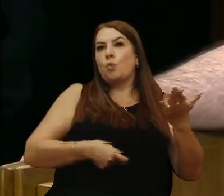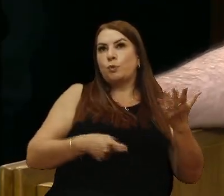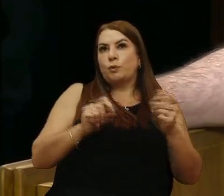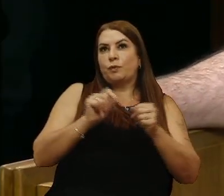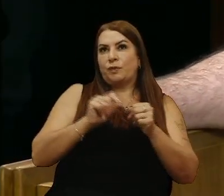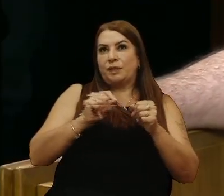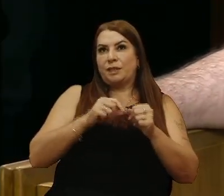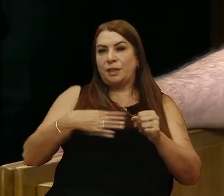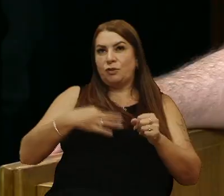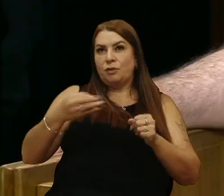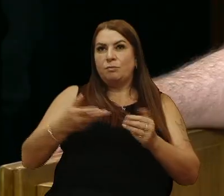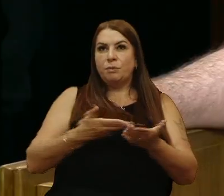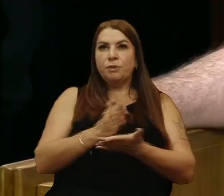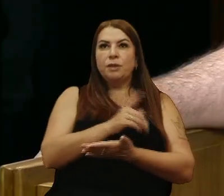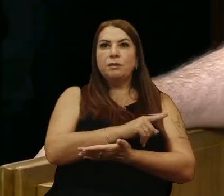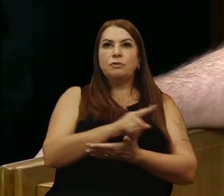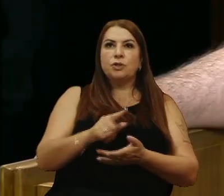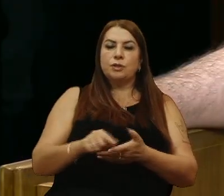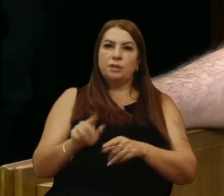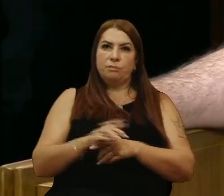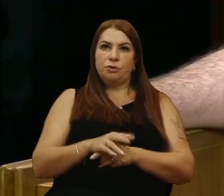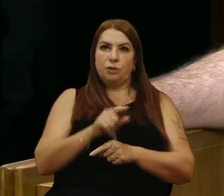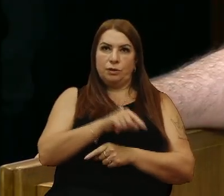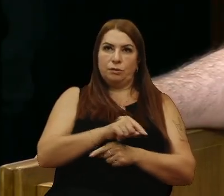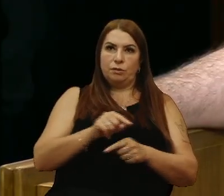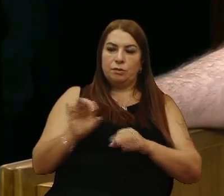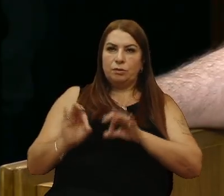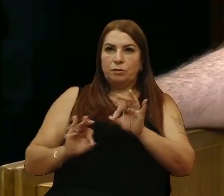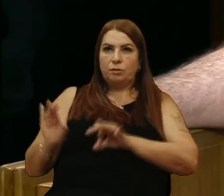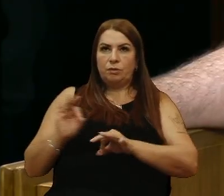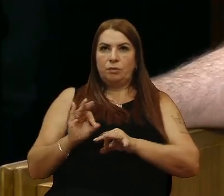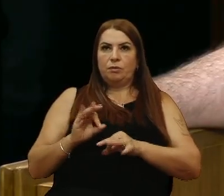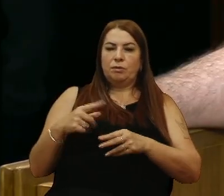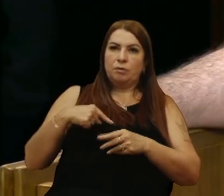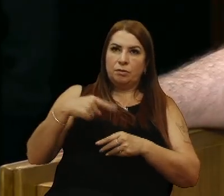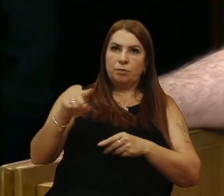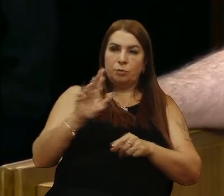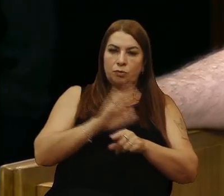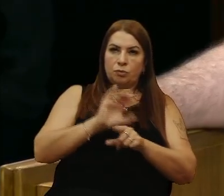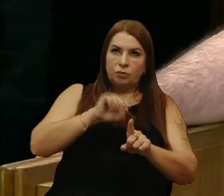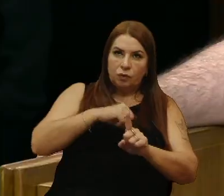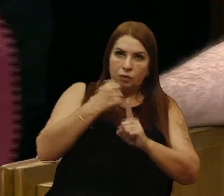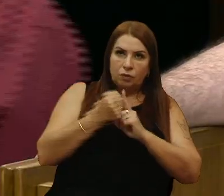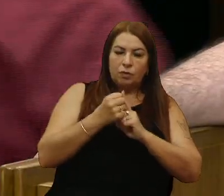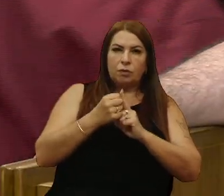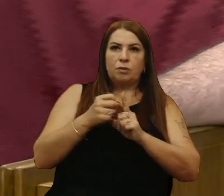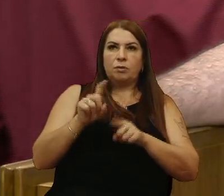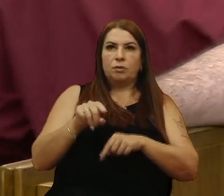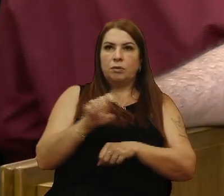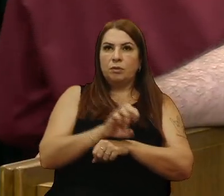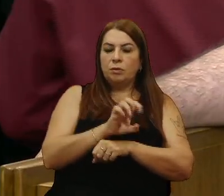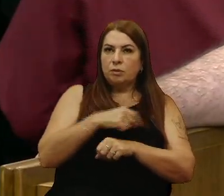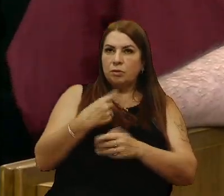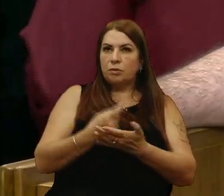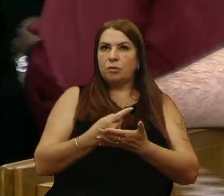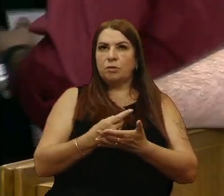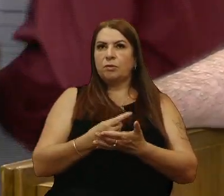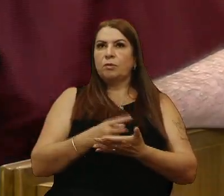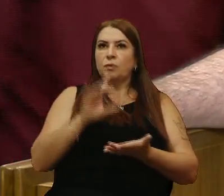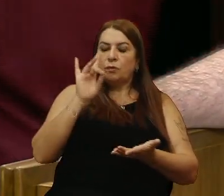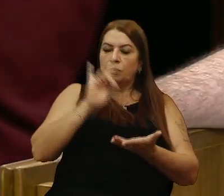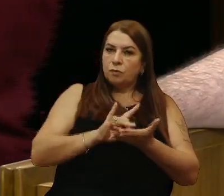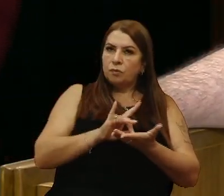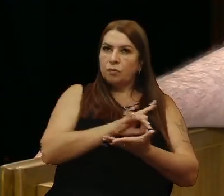realizado, candidatos aprovados, pessoas preparadas querendo servir a sociedade, ao Estado, ao município de Caxias do Sul, e não se